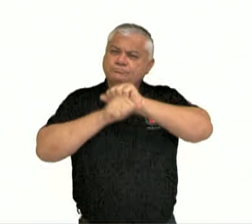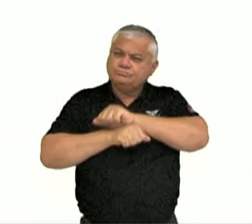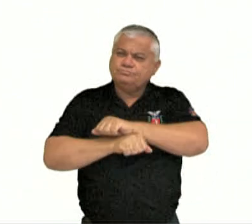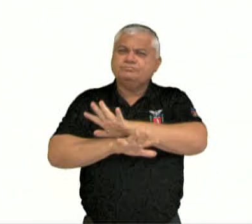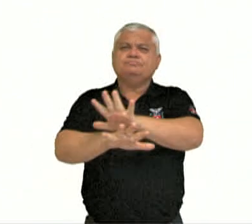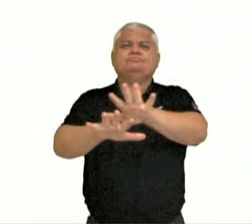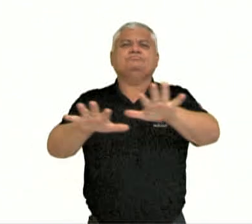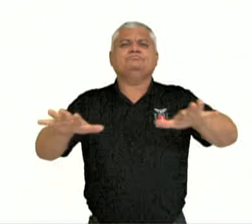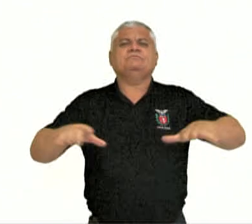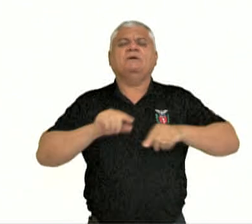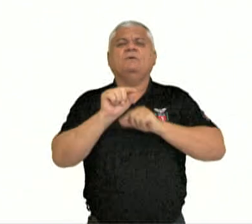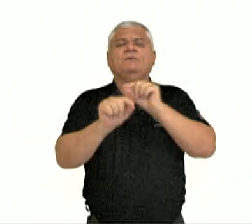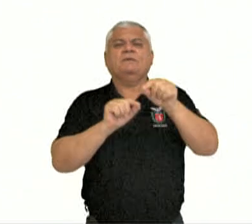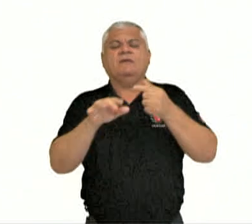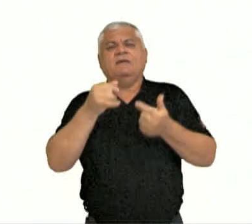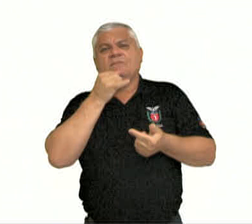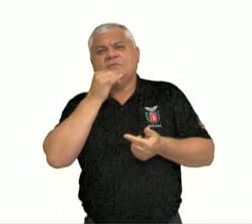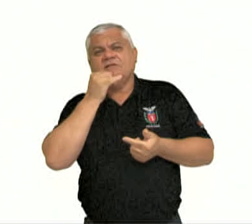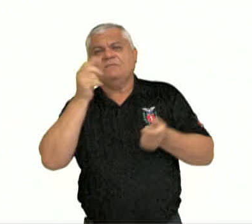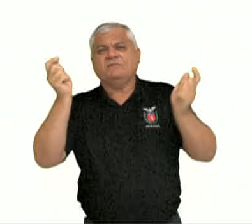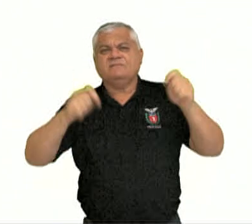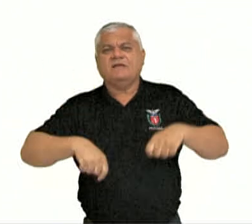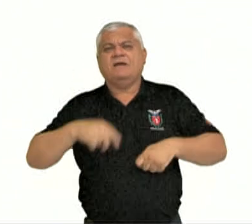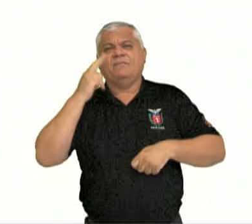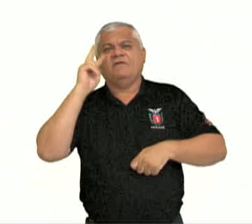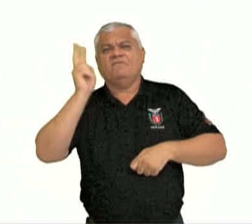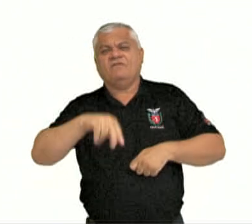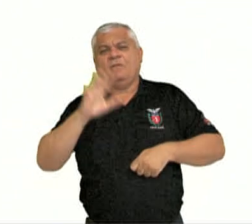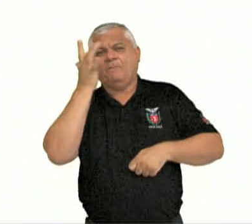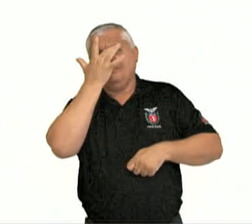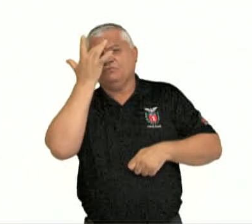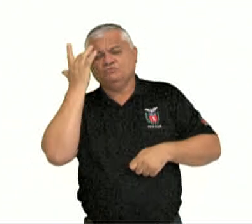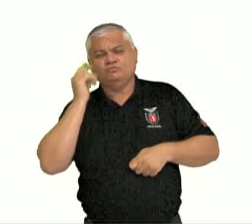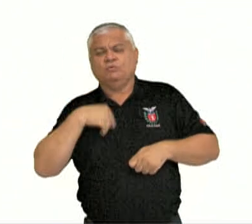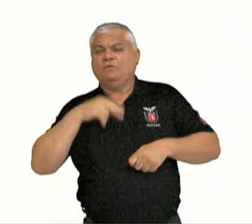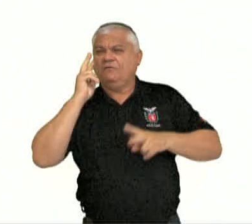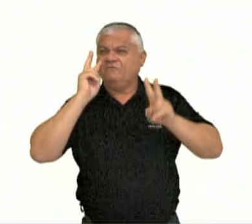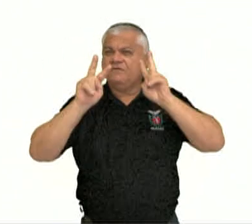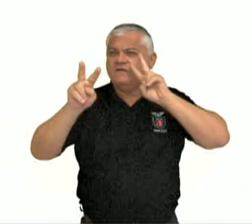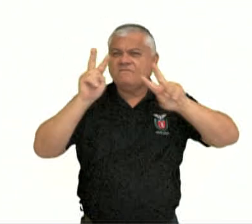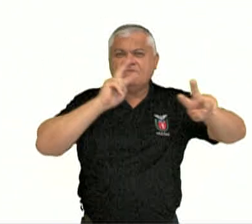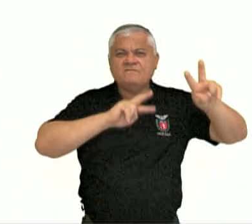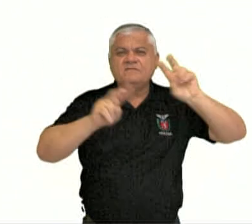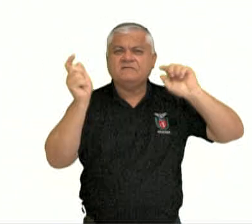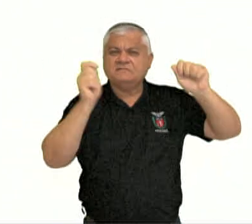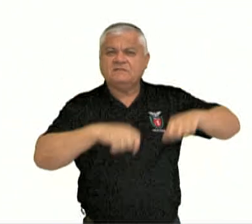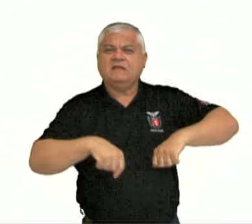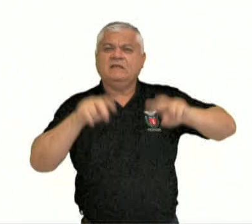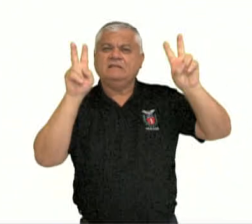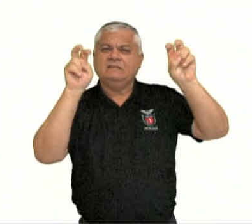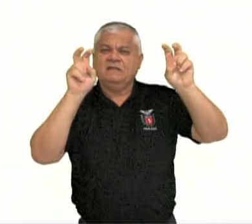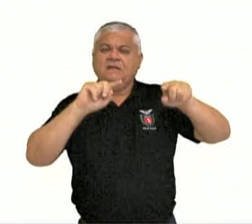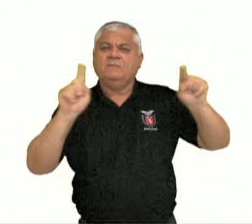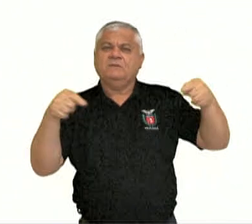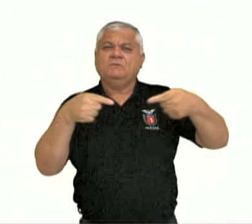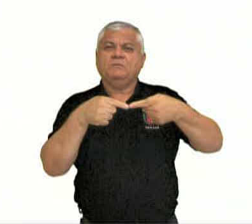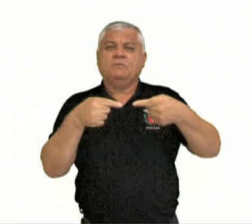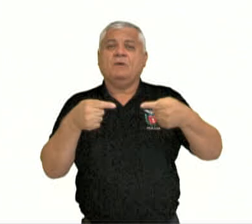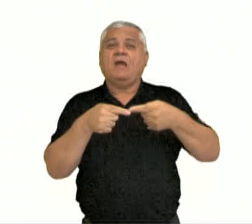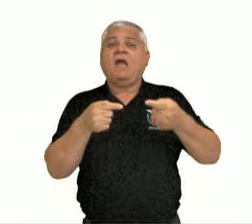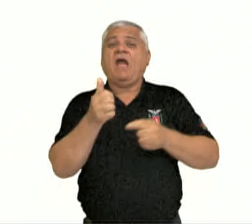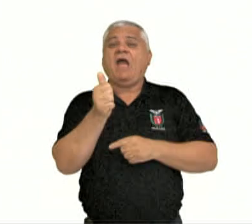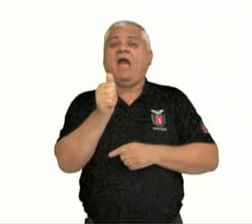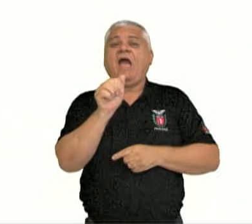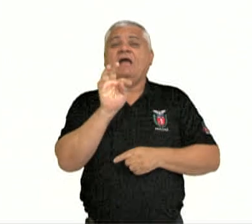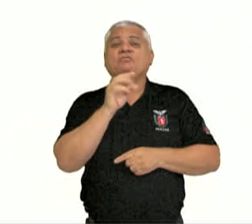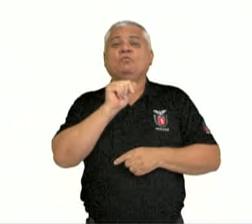de massa, ou seja, onde é visualizado por um grande número de pessoas e abordam temas da atualidade. Então, os